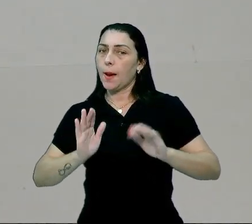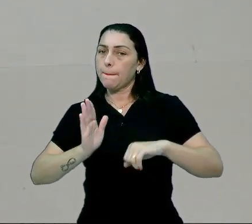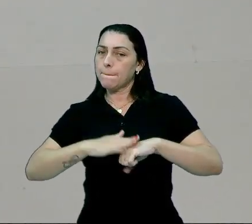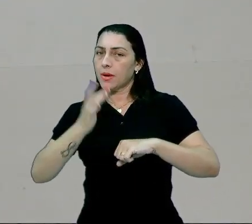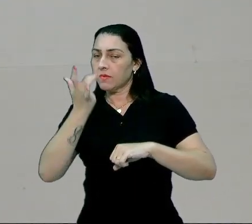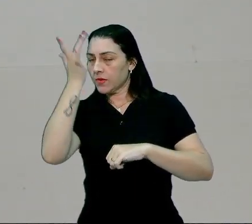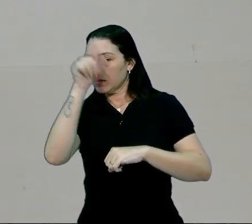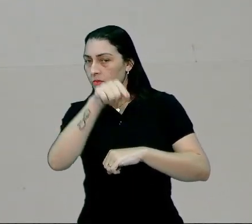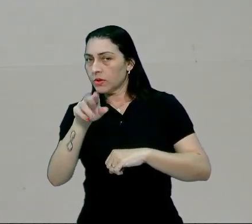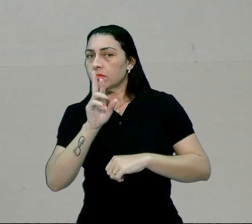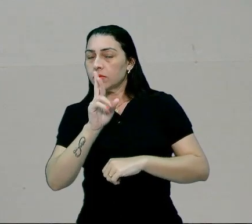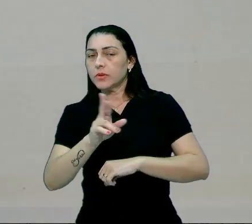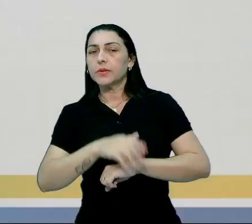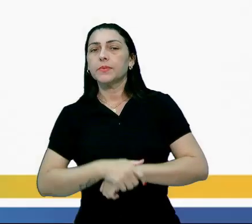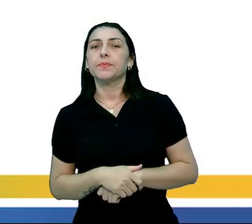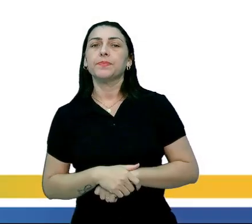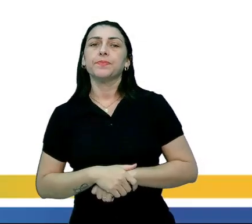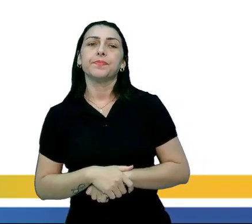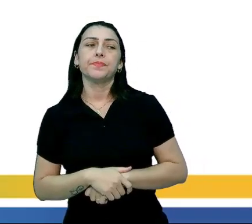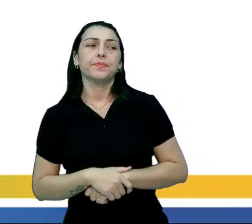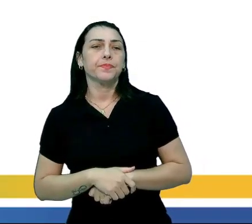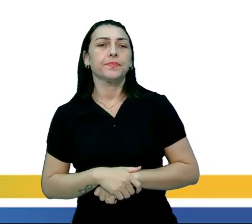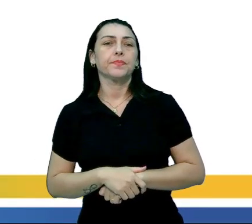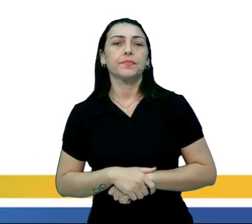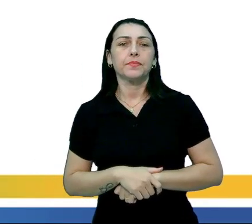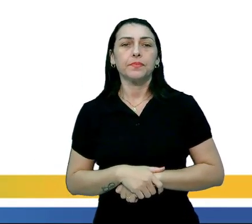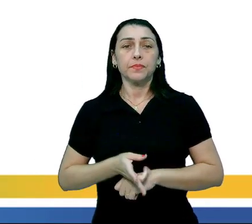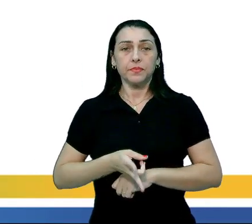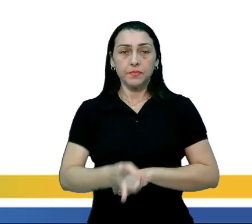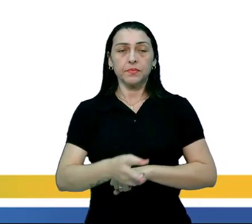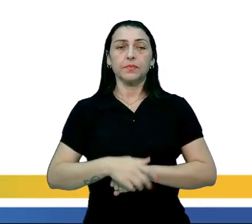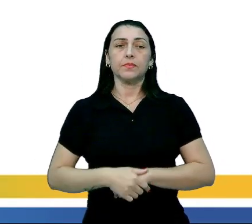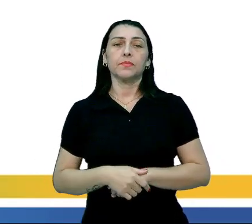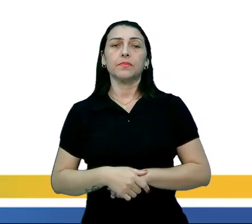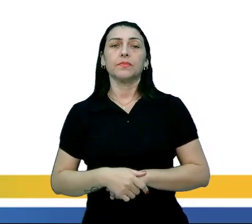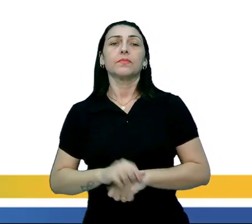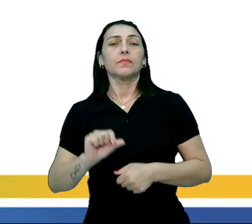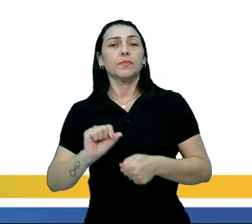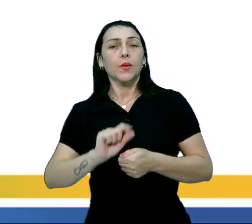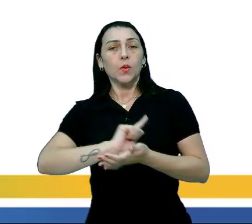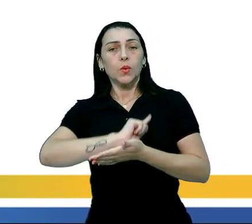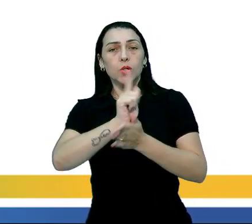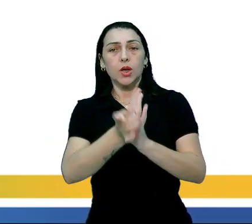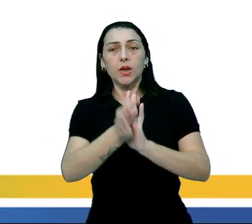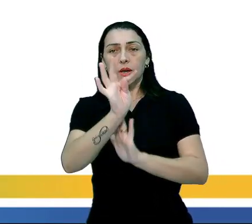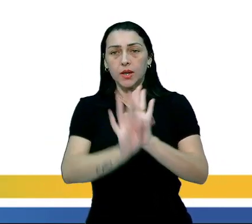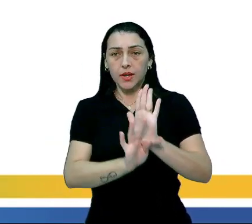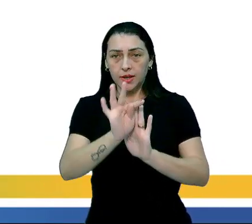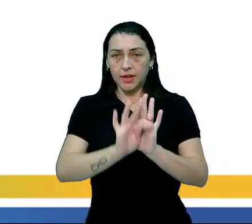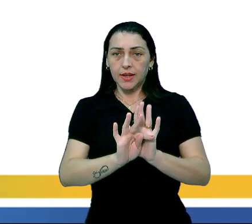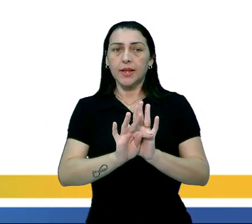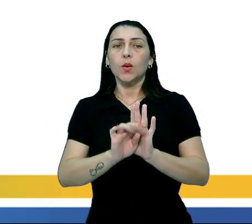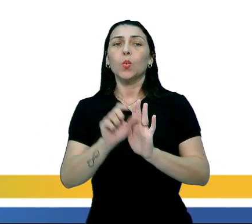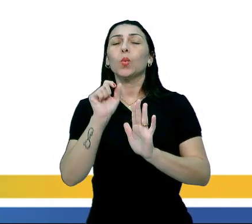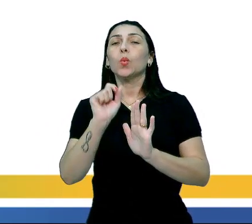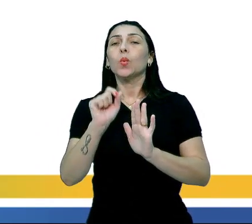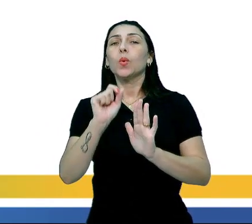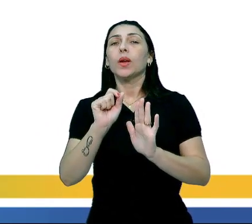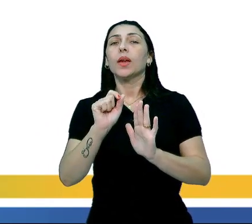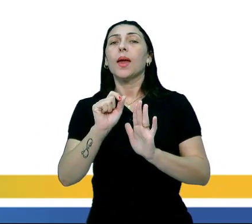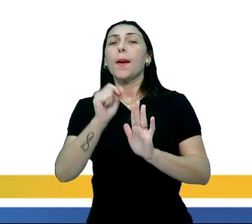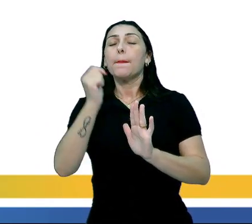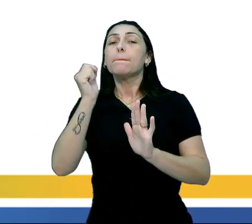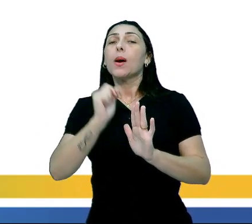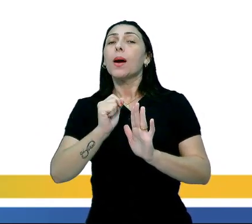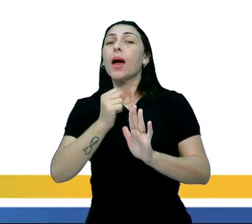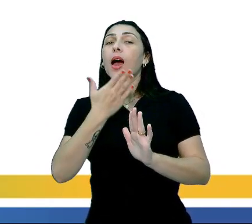mais fácil para você responder. Aí ele continua. Constitui um gênero textual em que se